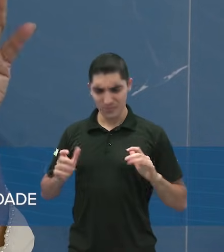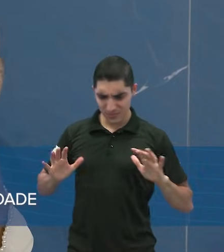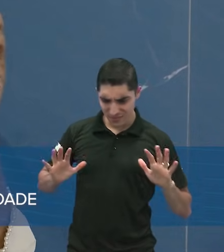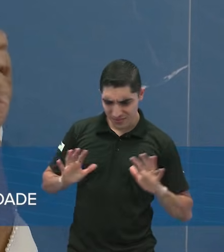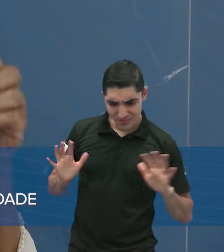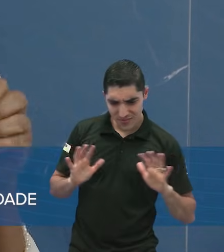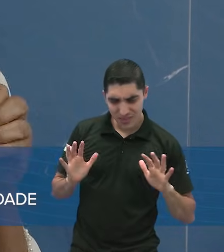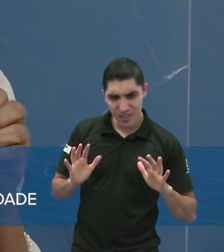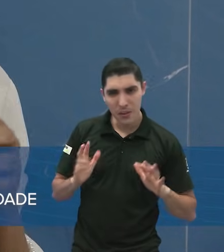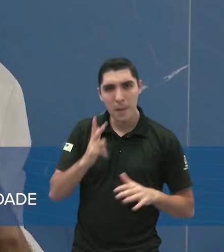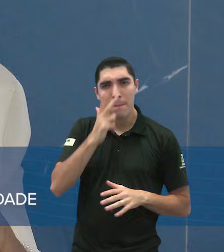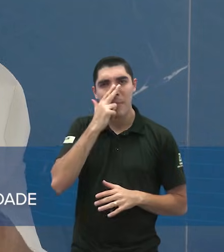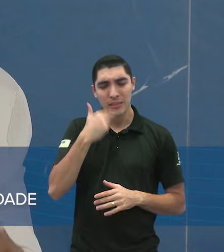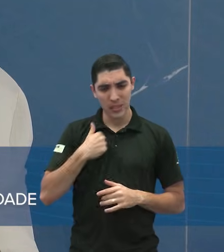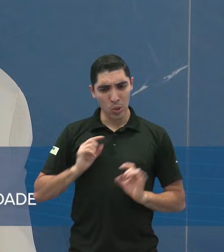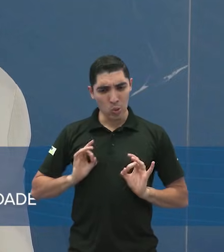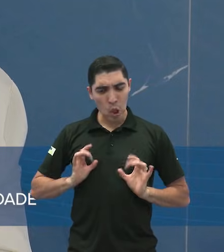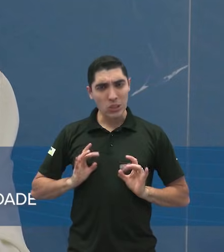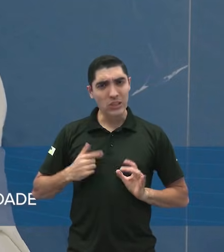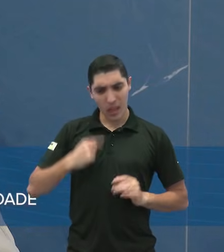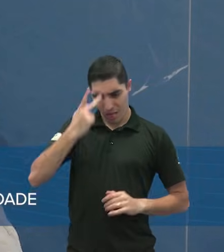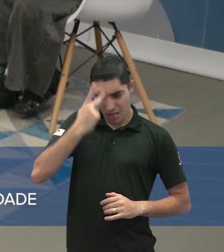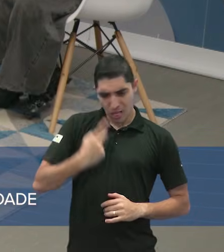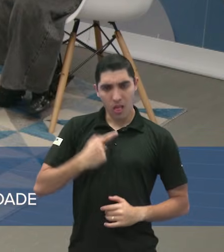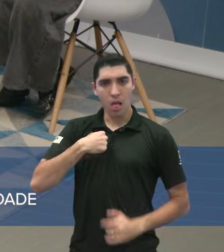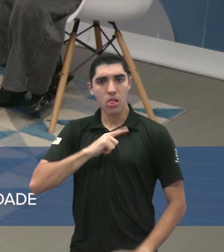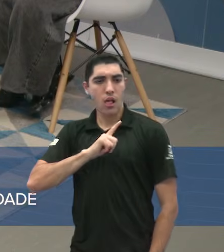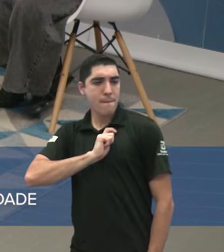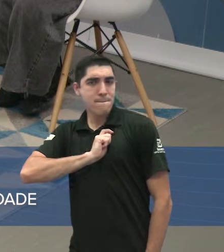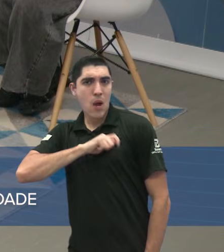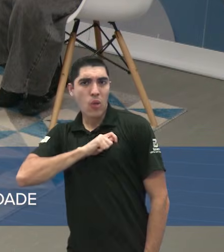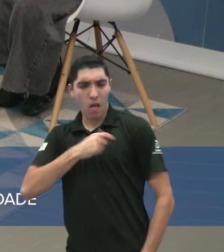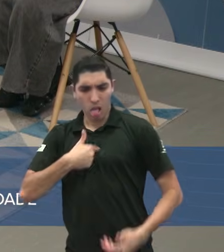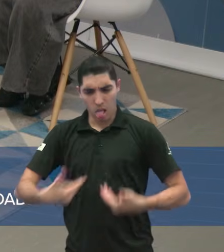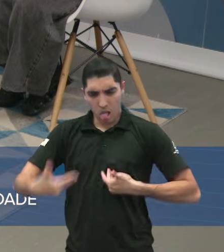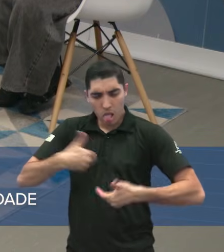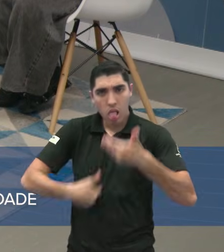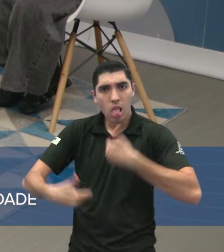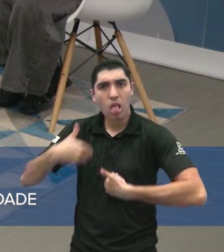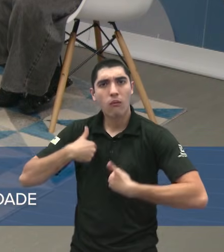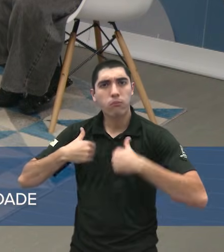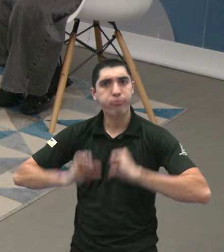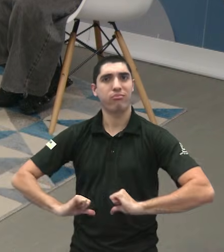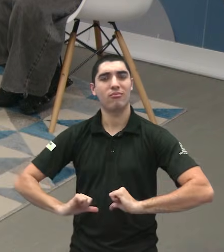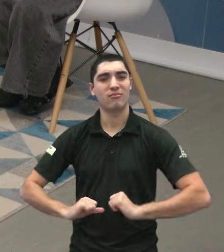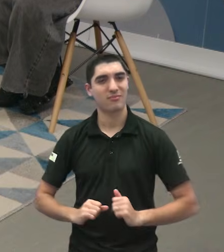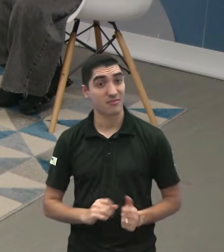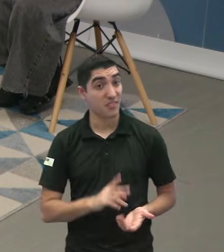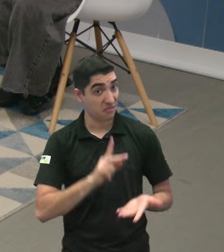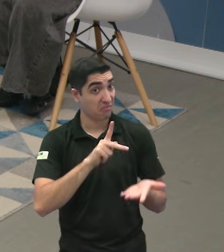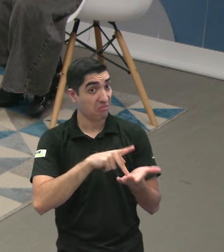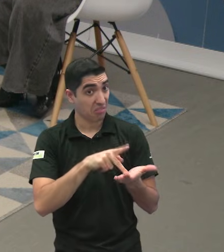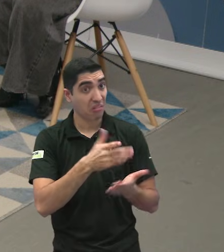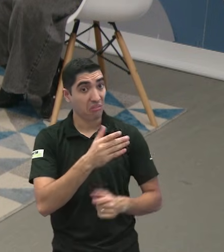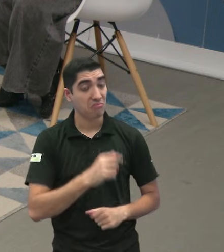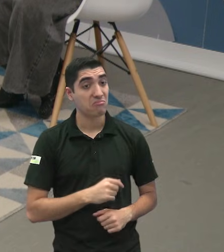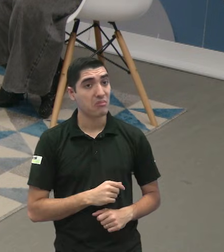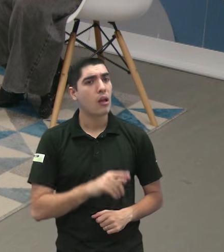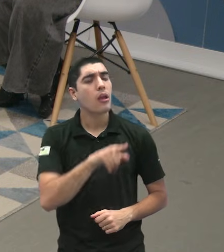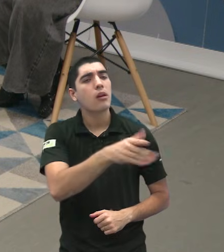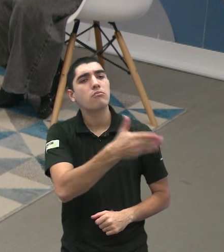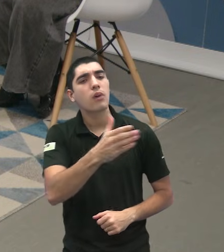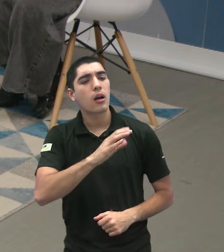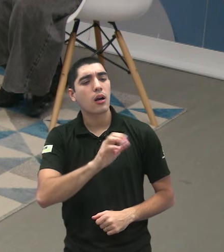essa crueldade. Né? É uma crueldade, na verdade. Com certeza. Cauane, na sua avaliação, o